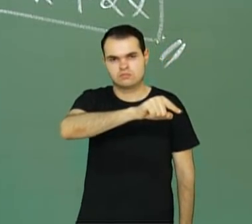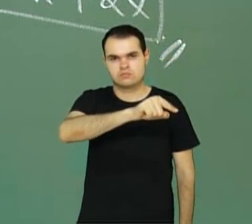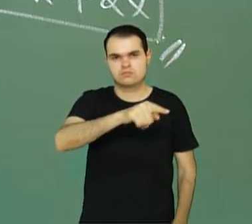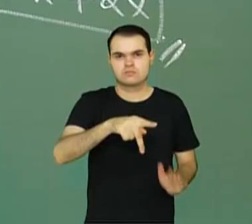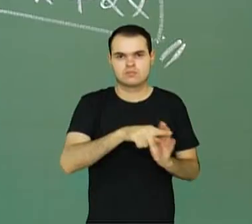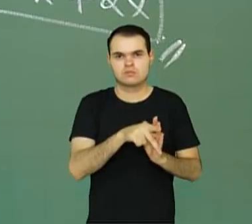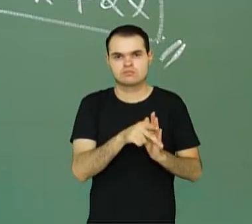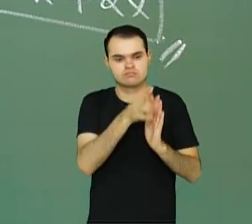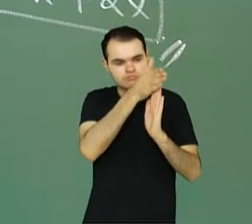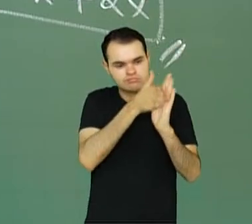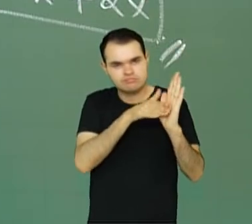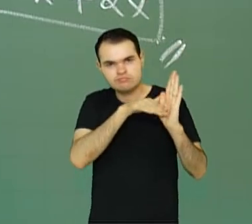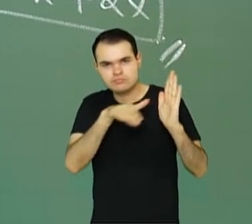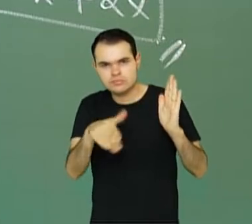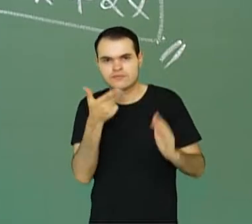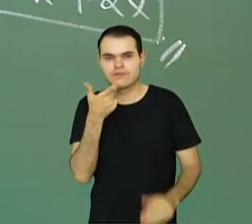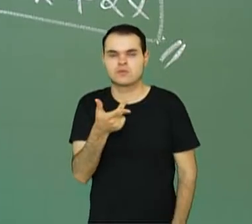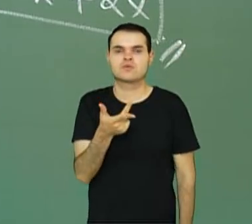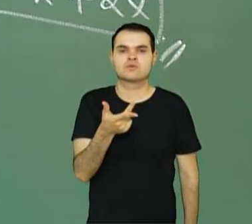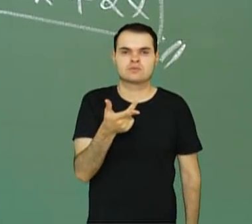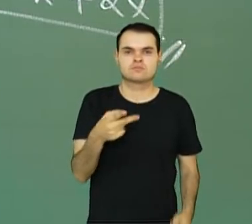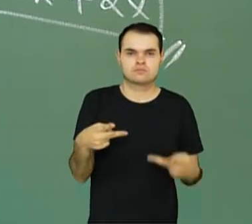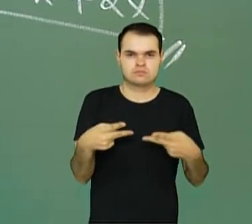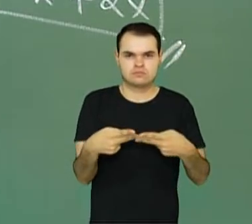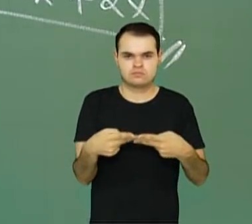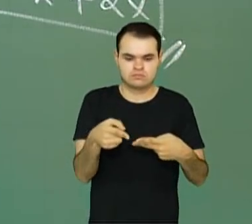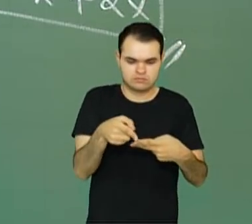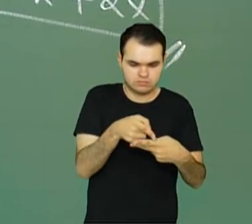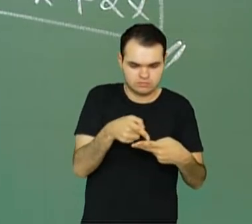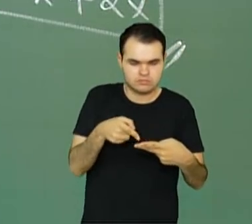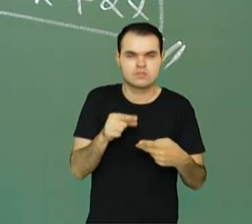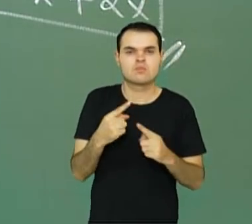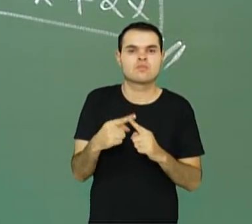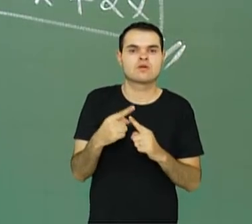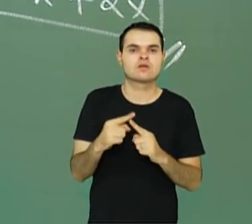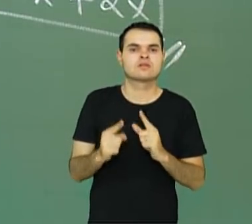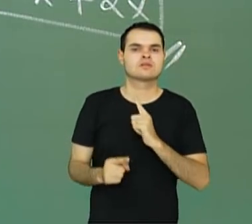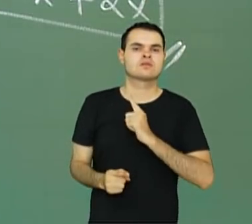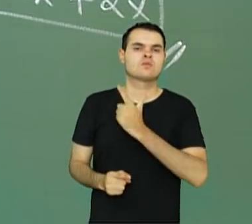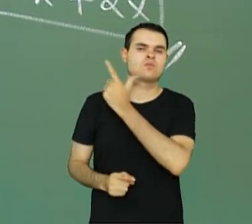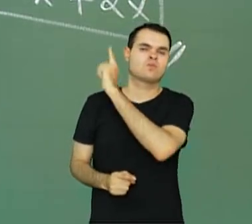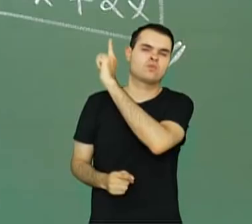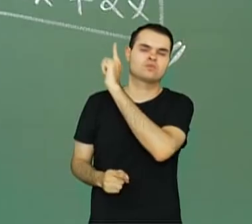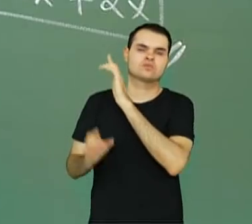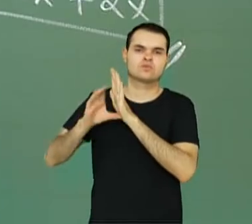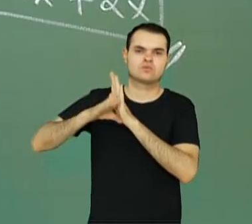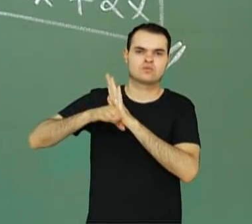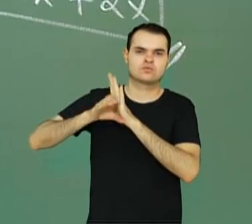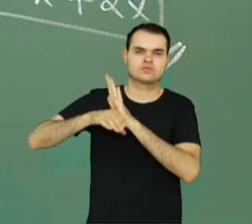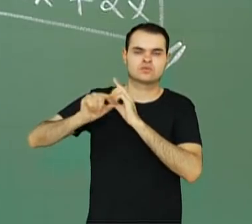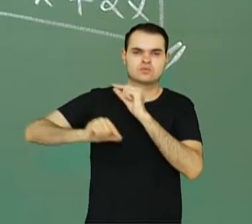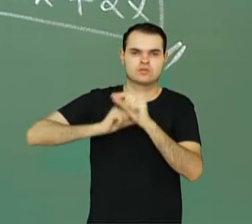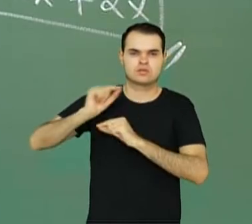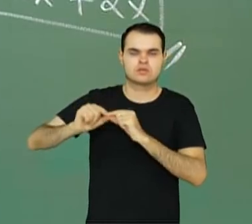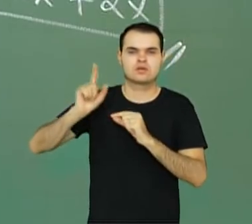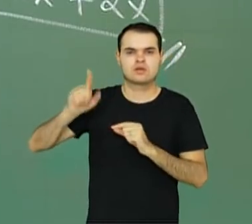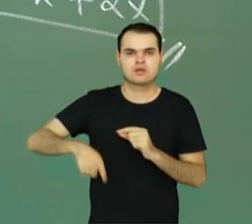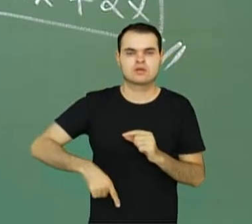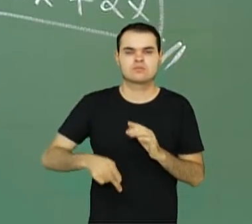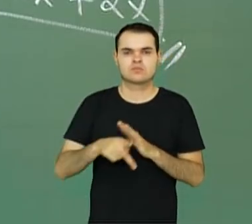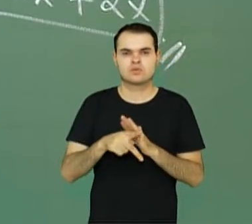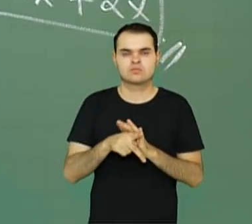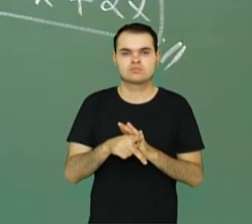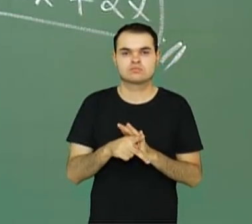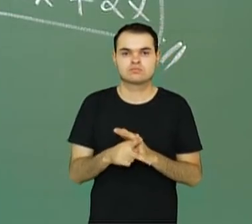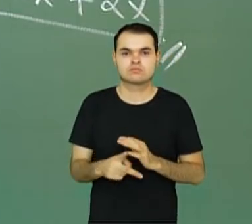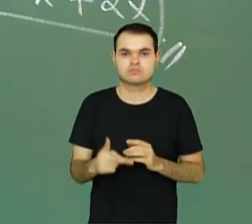dos ladinhos ali que foram mencionadas do losango. Por quê? Porque aqui nós temos um outro conceito por trás, que é o conceito do triângulo retângulo. E para o